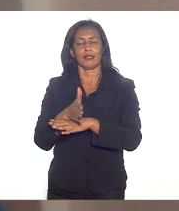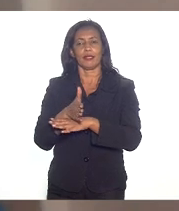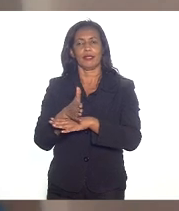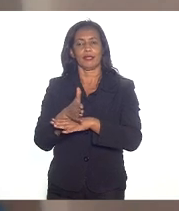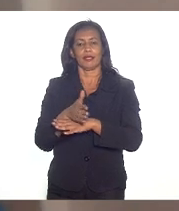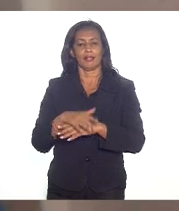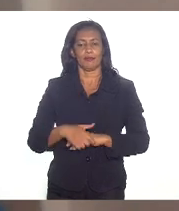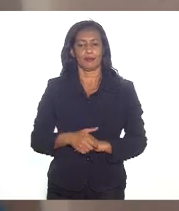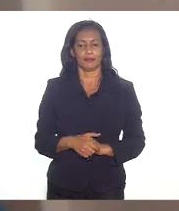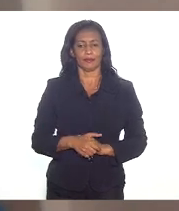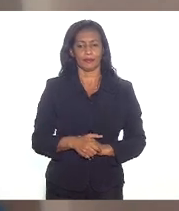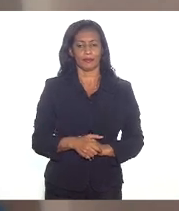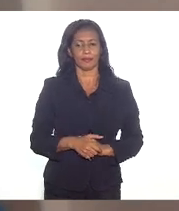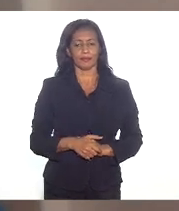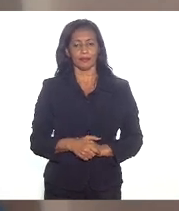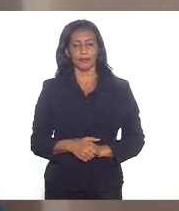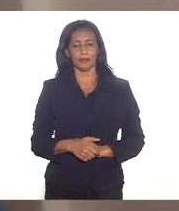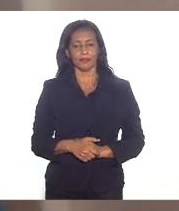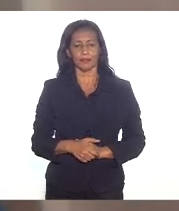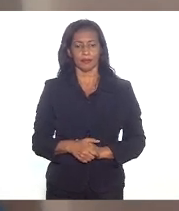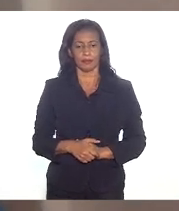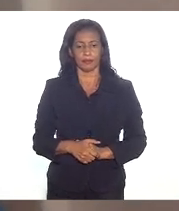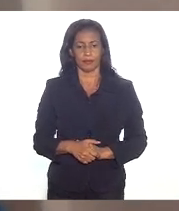virtuoso. Pode, por favor.